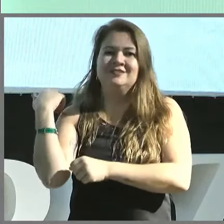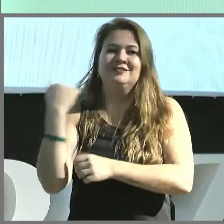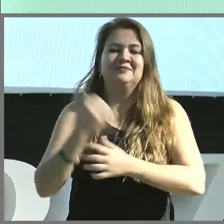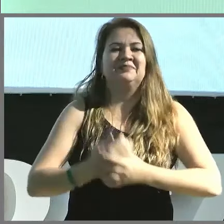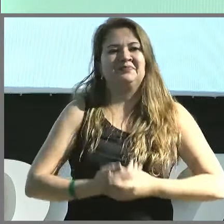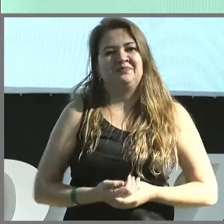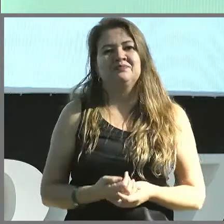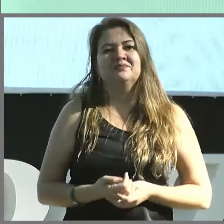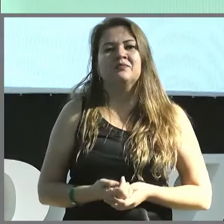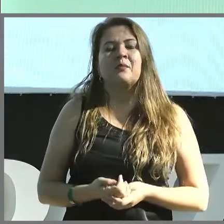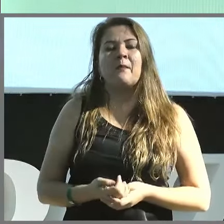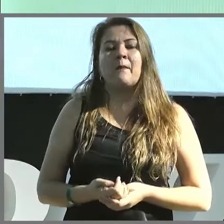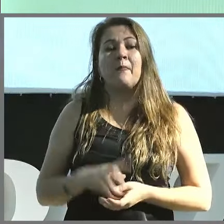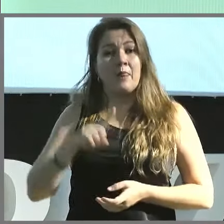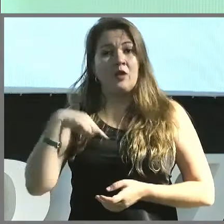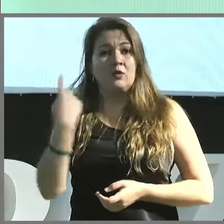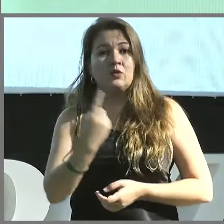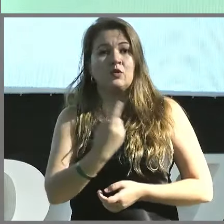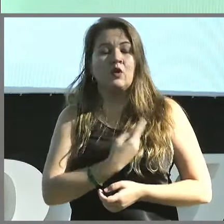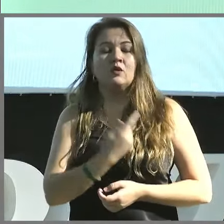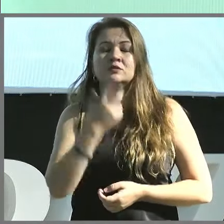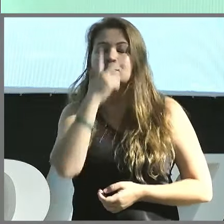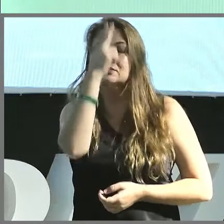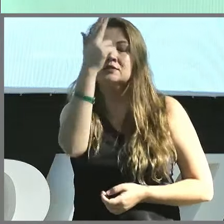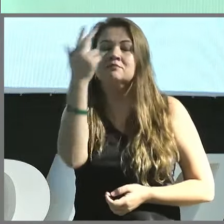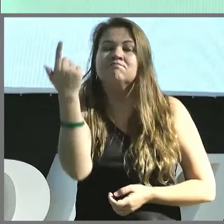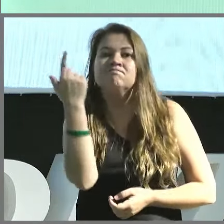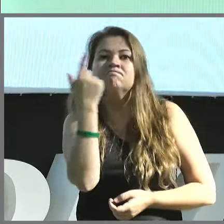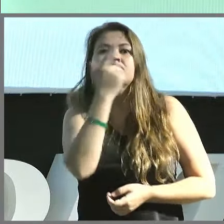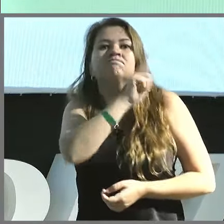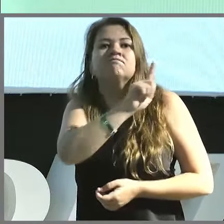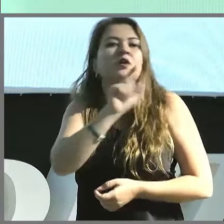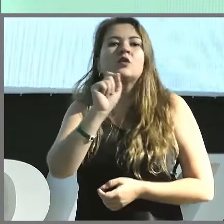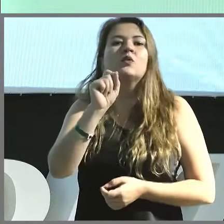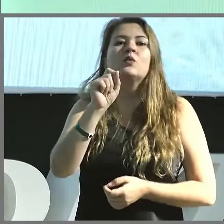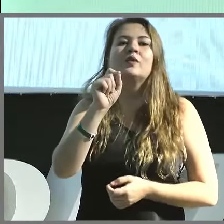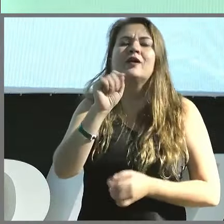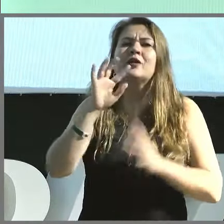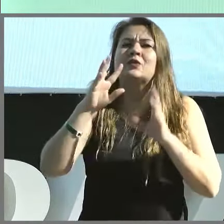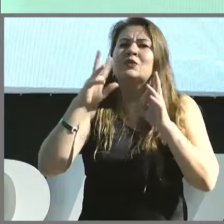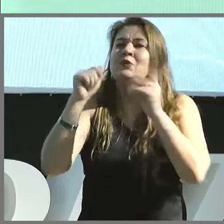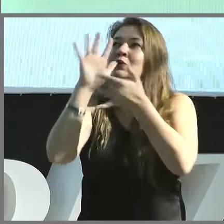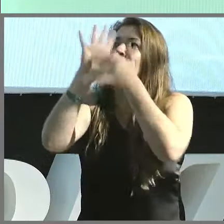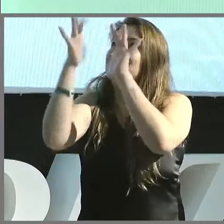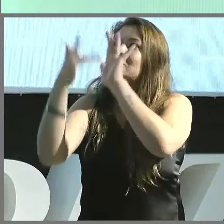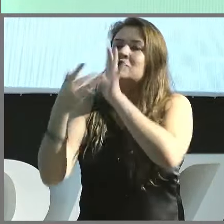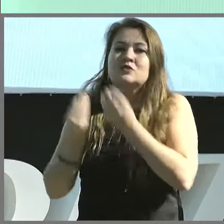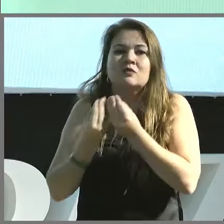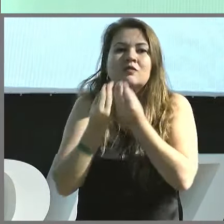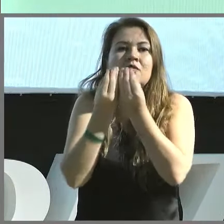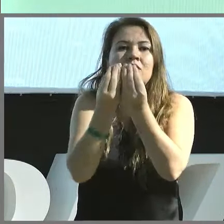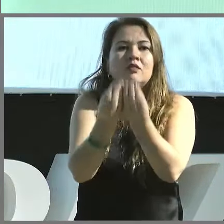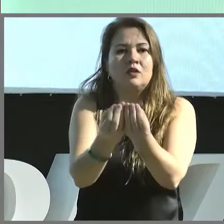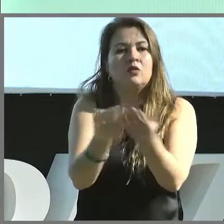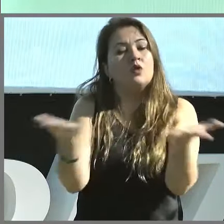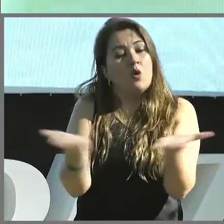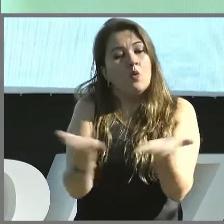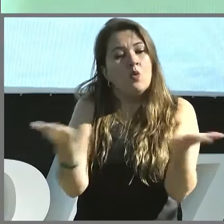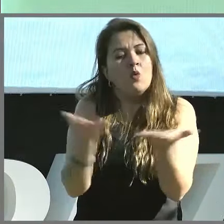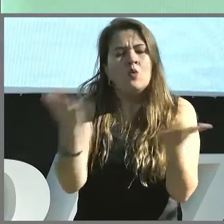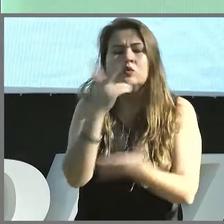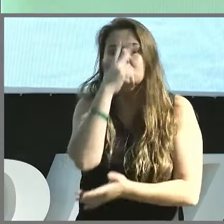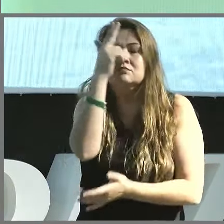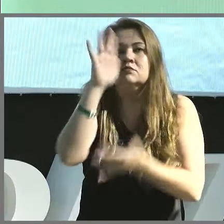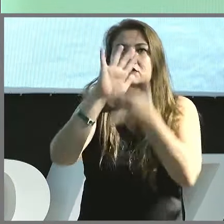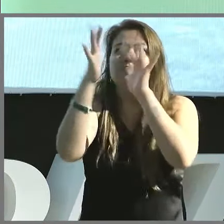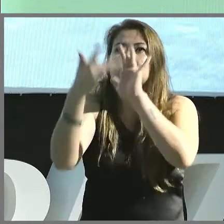portanto, herdeiros desse conteúdo venerando. Somos chamados a experimentar Jesus de um